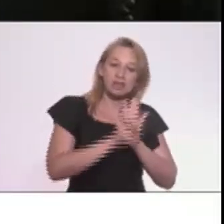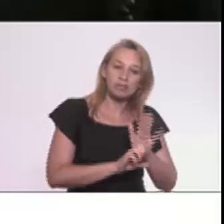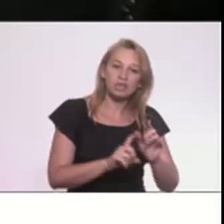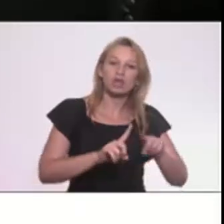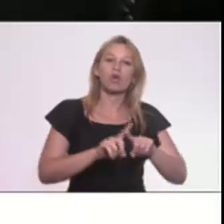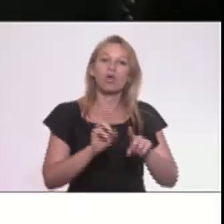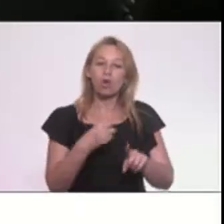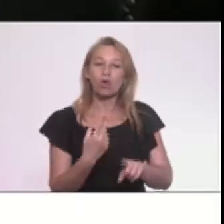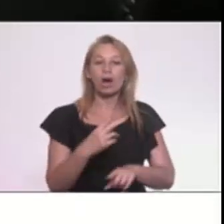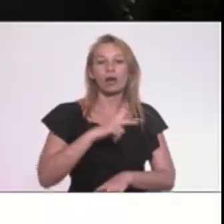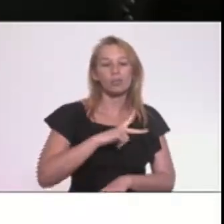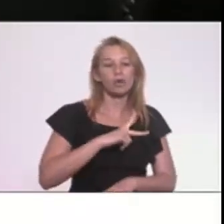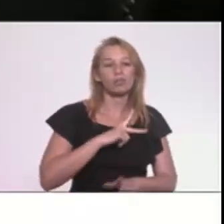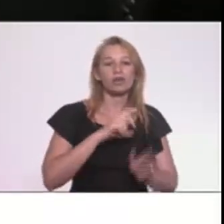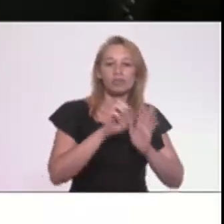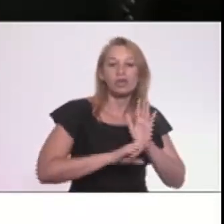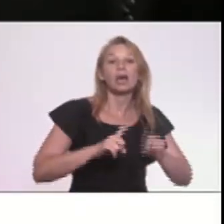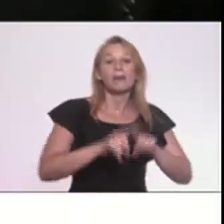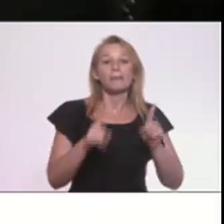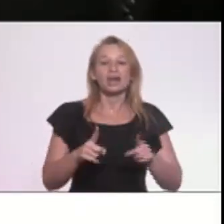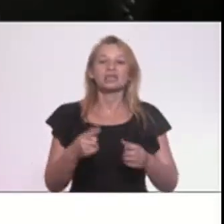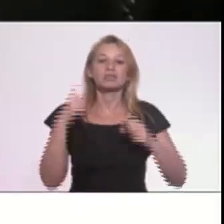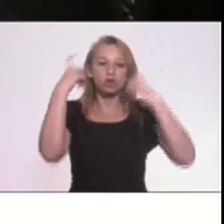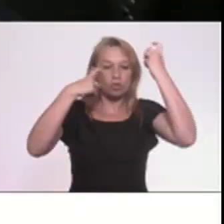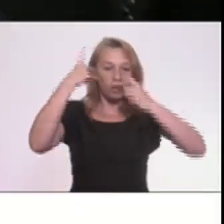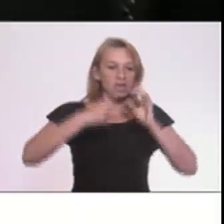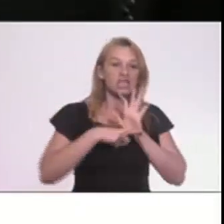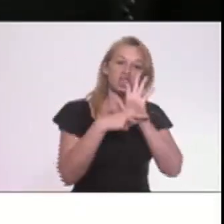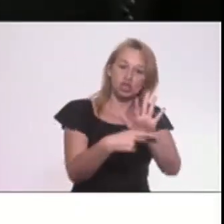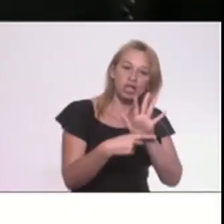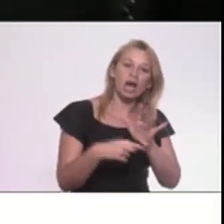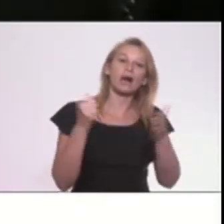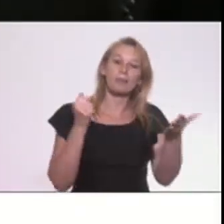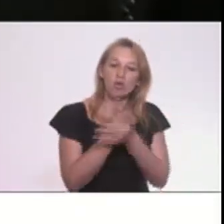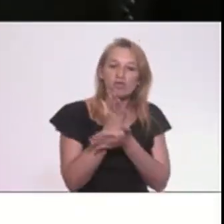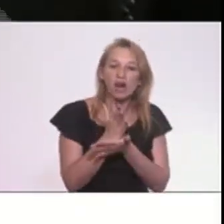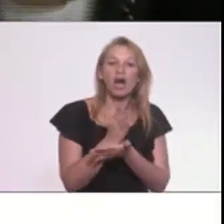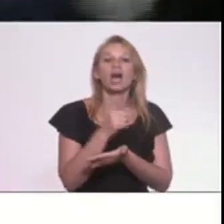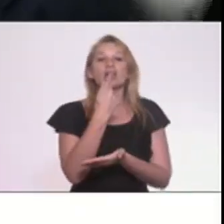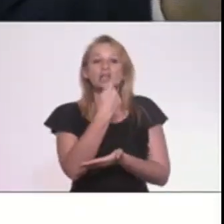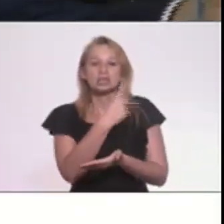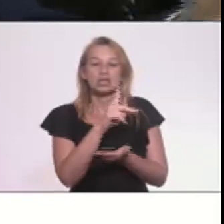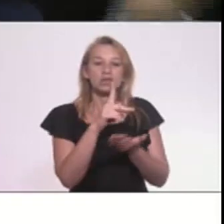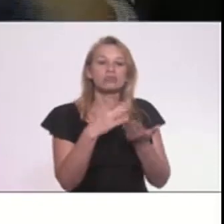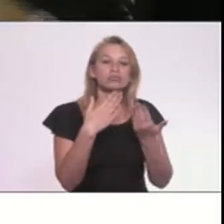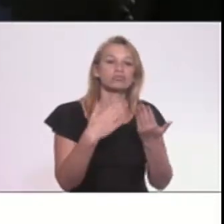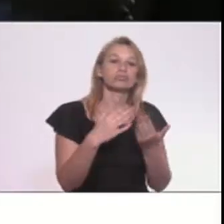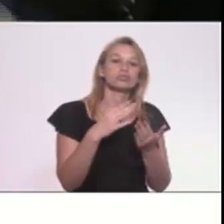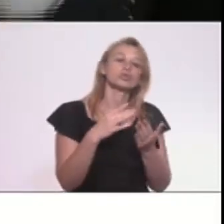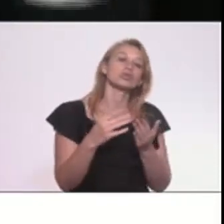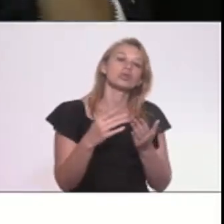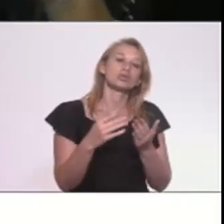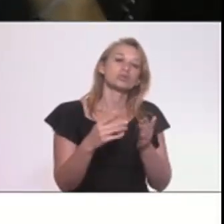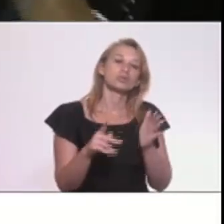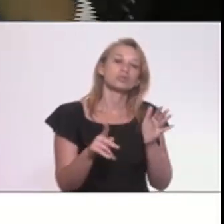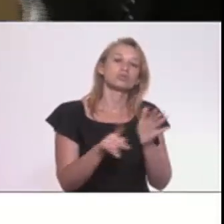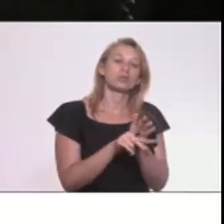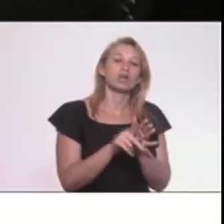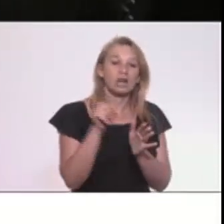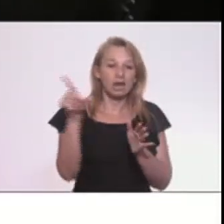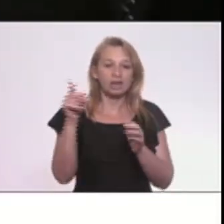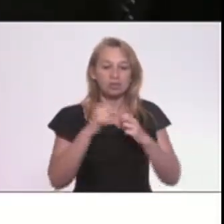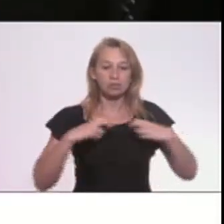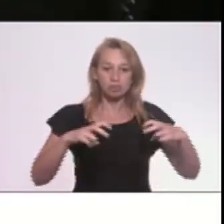mas também preocupado em ajudá-lo a aprovar seus destaques no plenário, também pedir